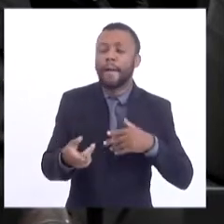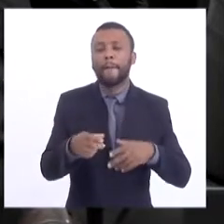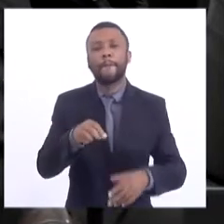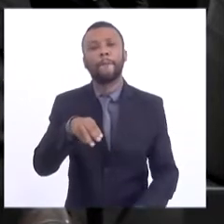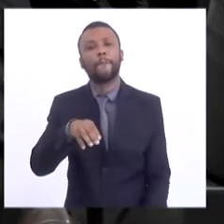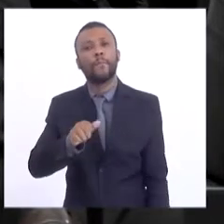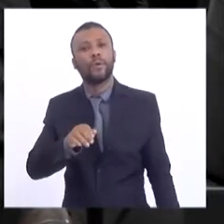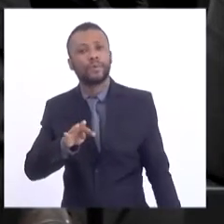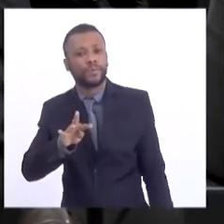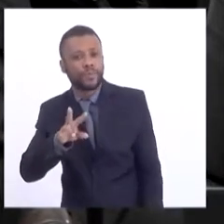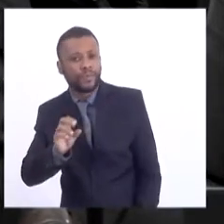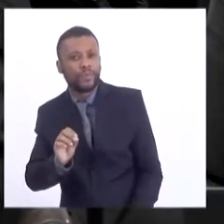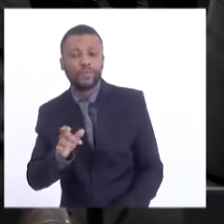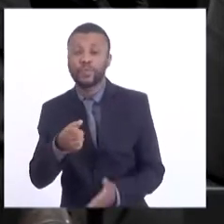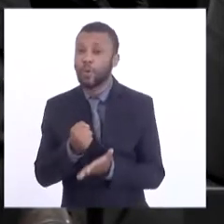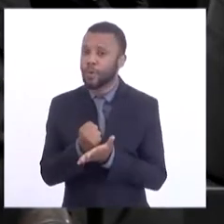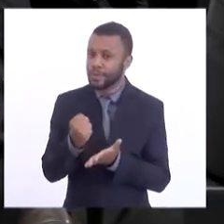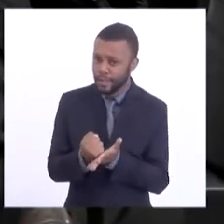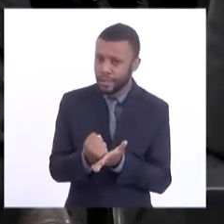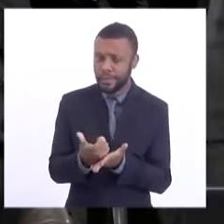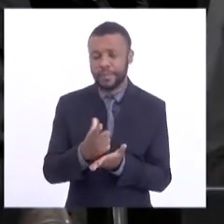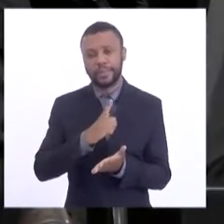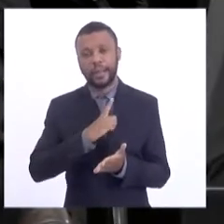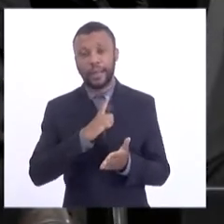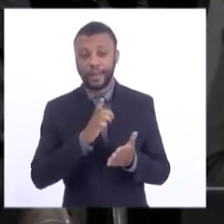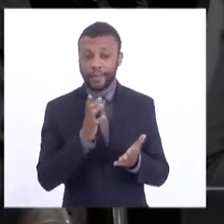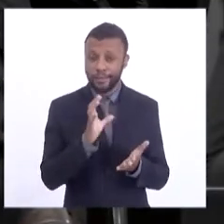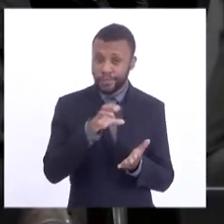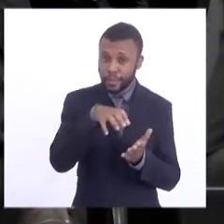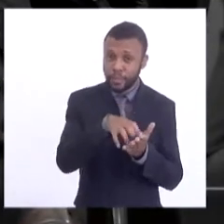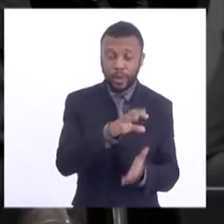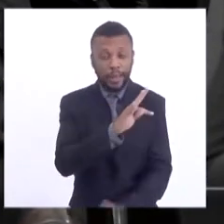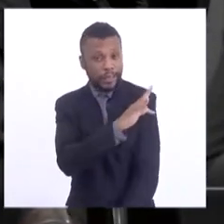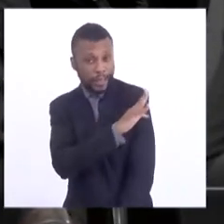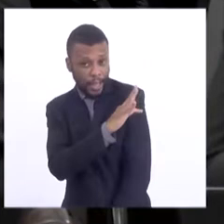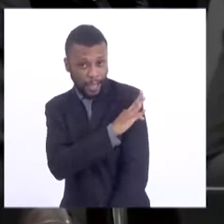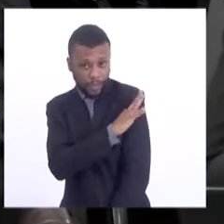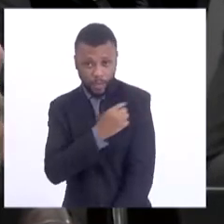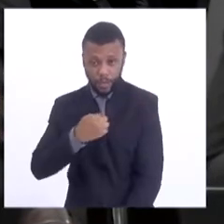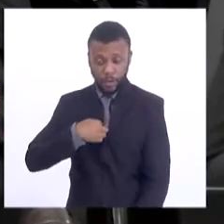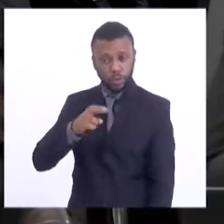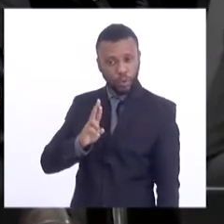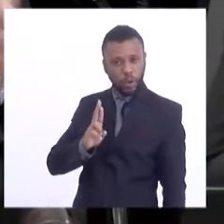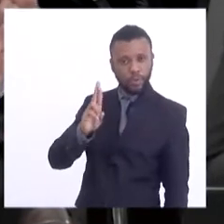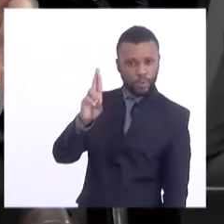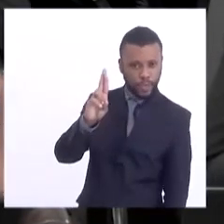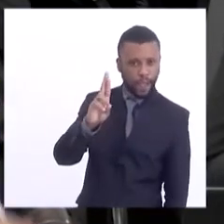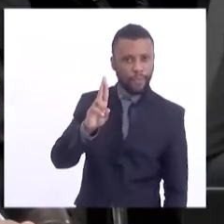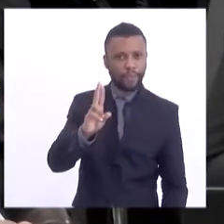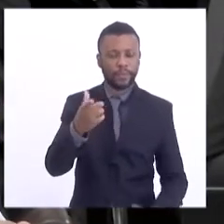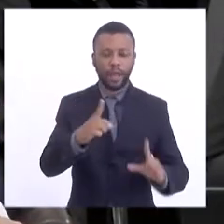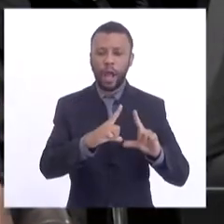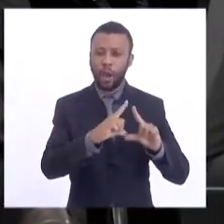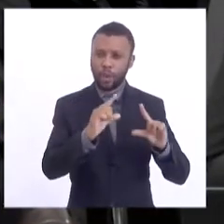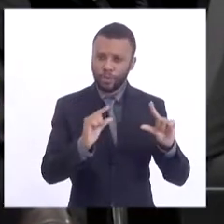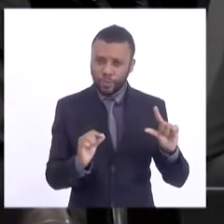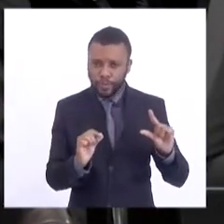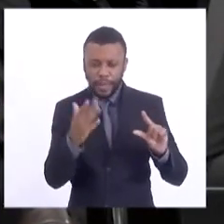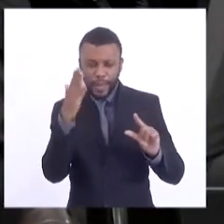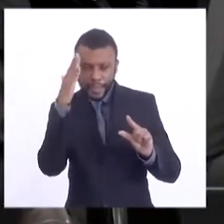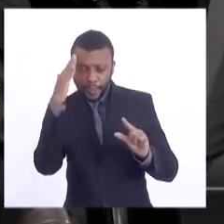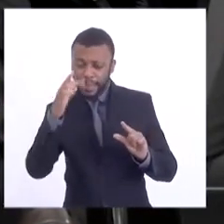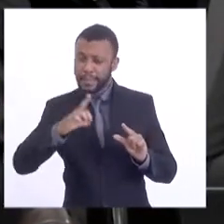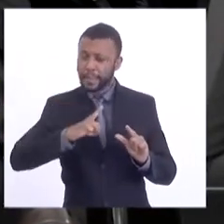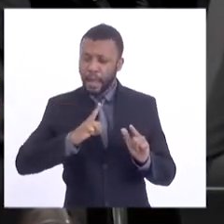contratação ele passa pela técnica e é comigo na parte de logística onde eu vejo se tem um estudo preliminar